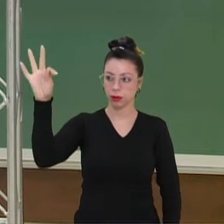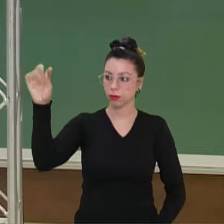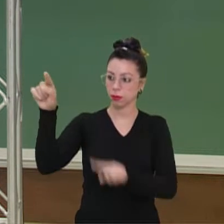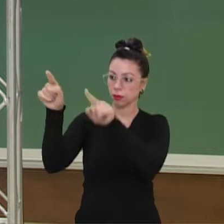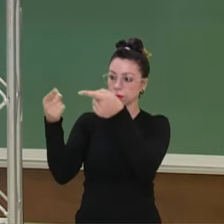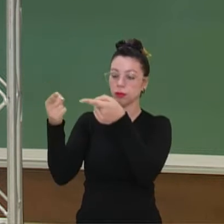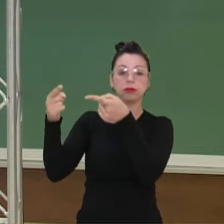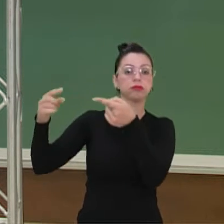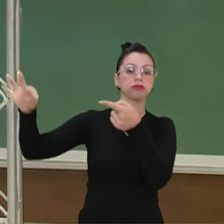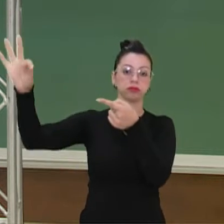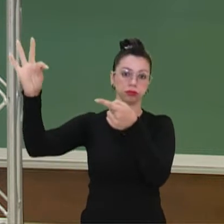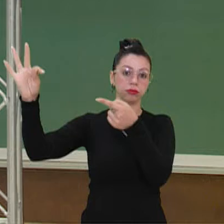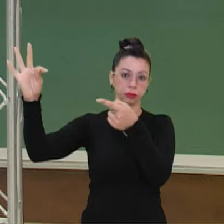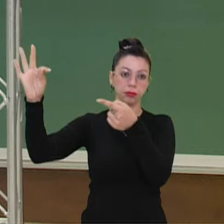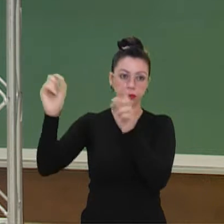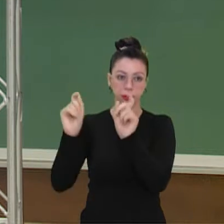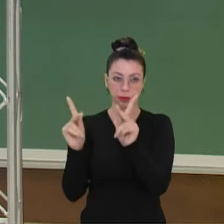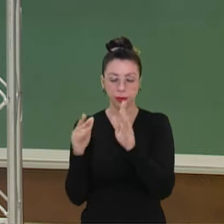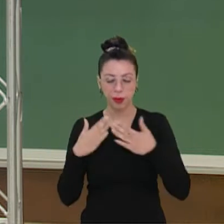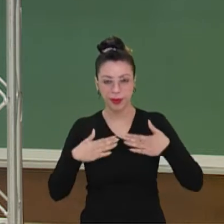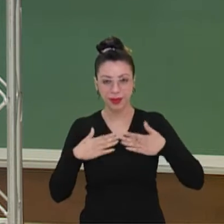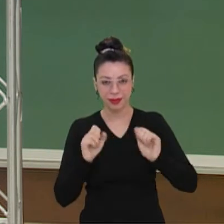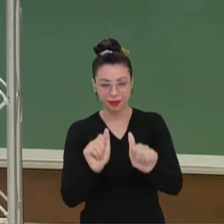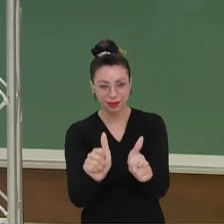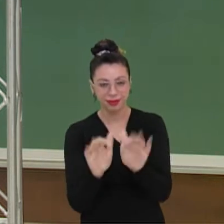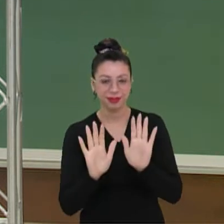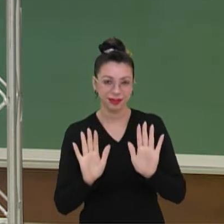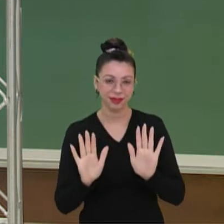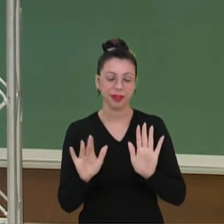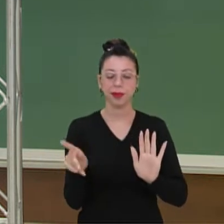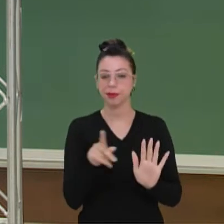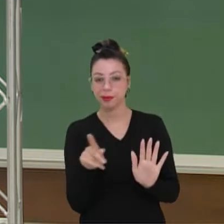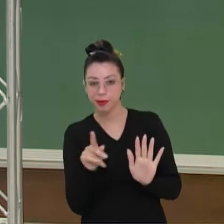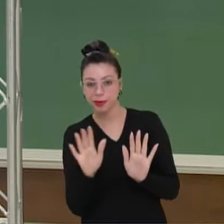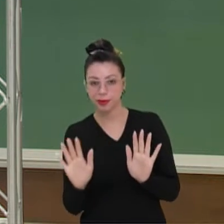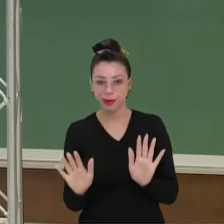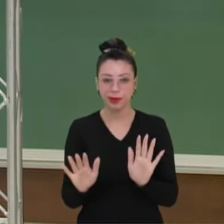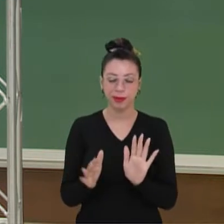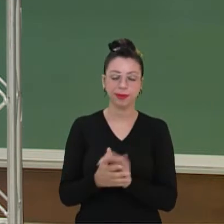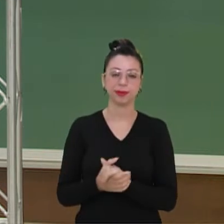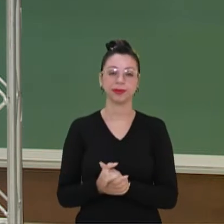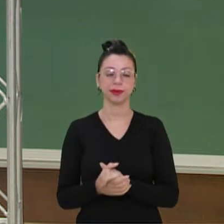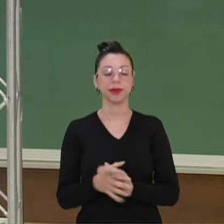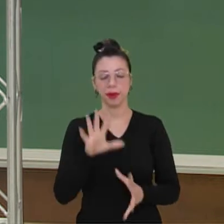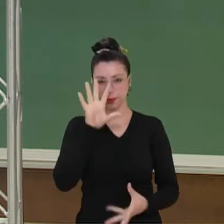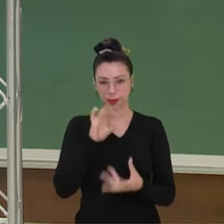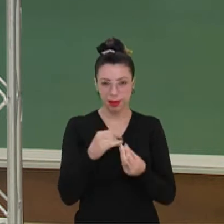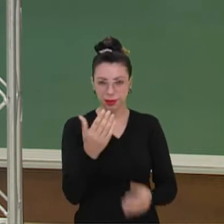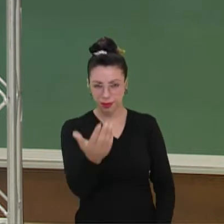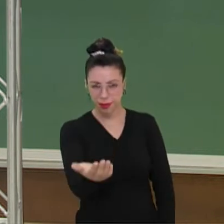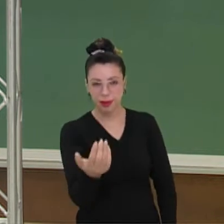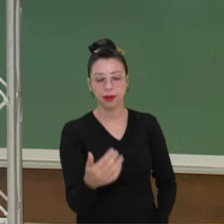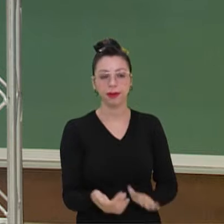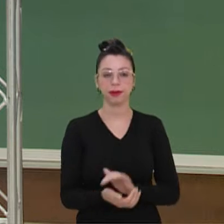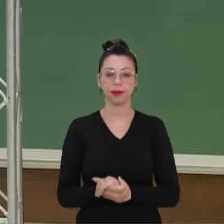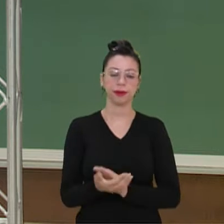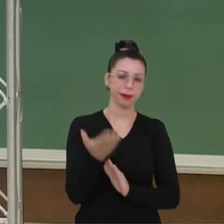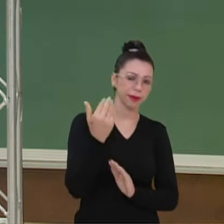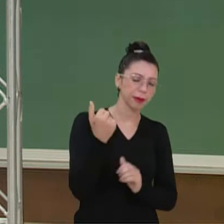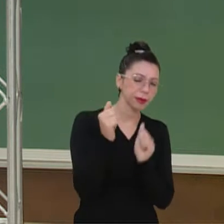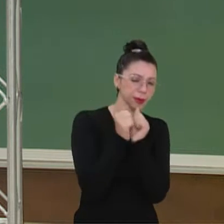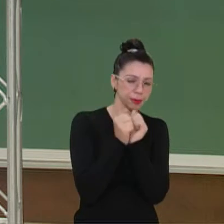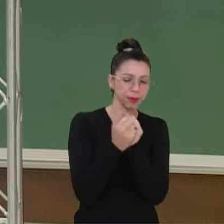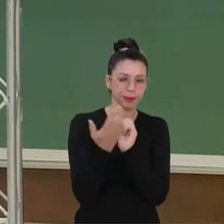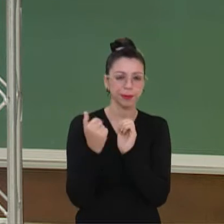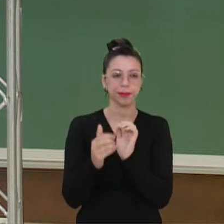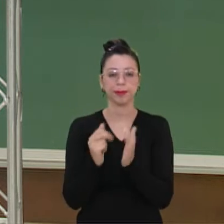antes, né, professor? Depois leva T, tá bom. Professor, é humilde aqui, entende você. Tá bom, meu gafanhoto? Vem cá, meu gafanhoto, vamos lá,